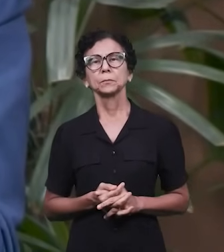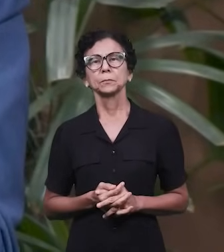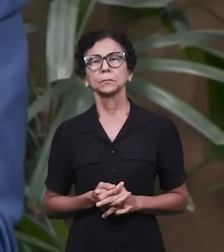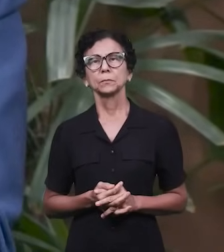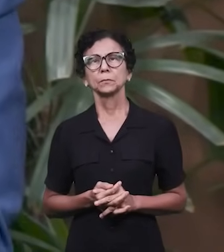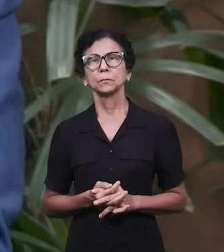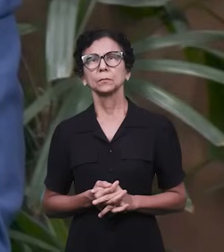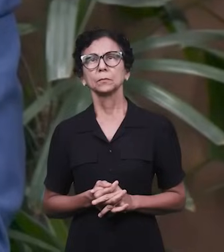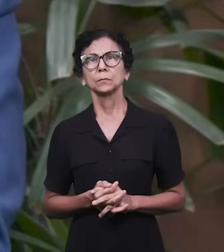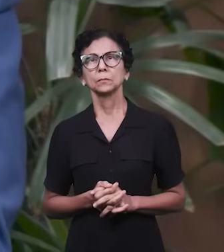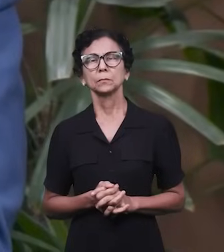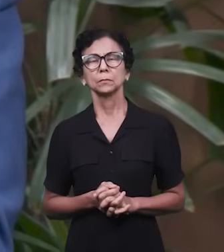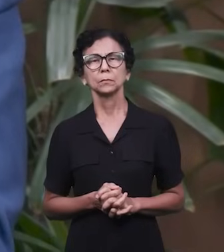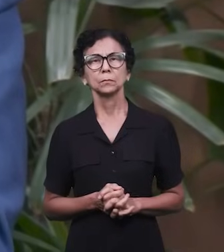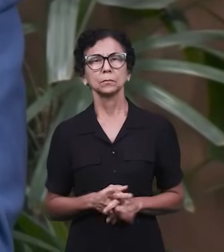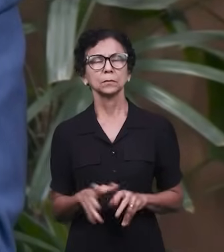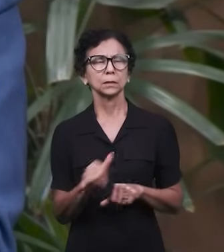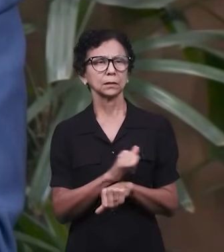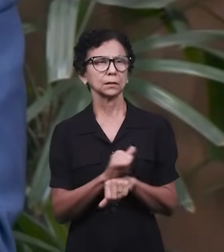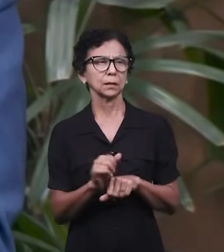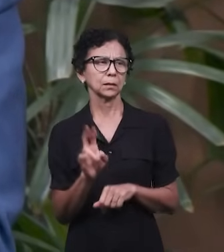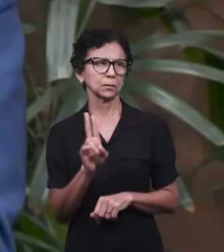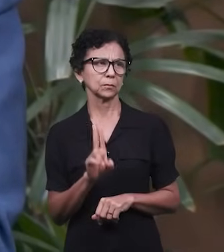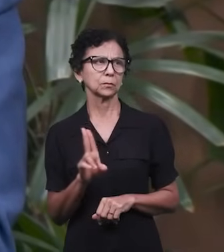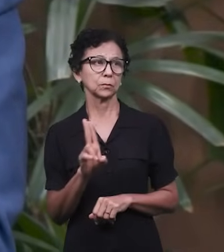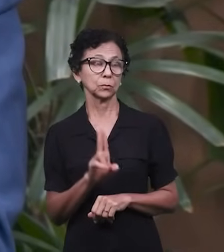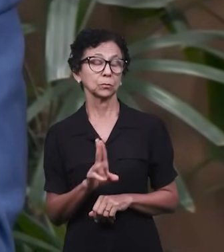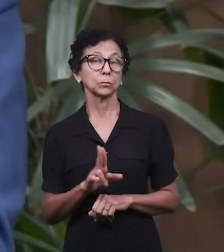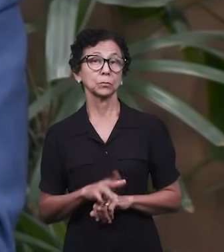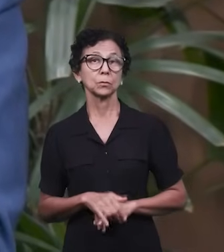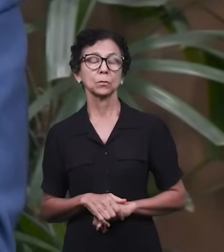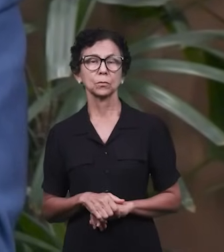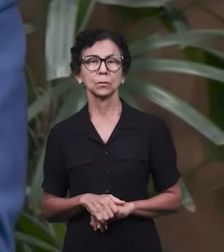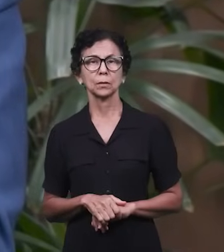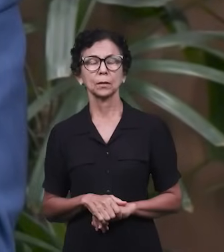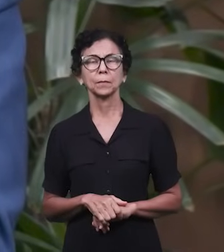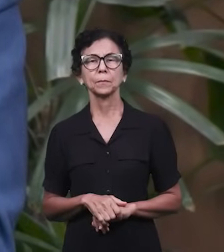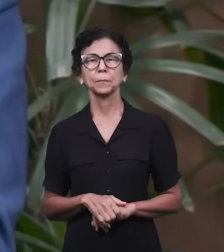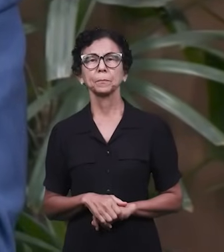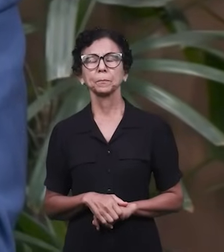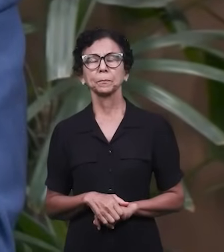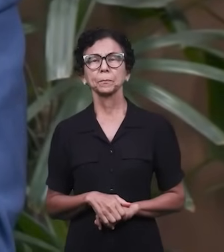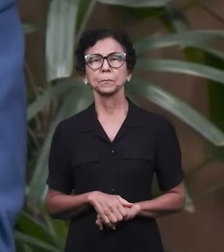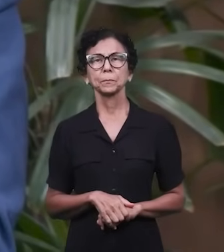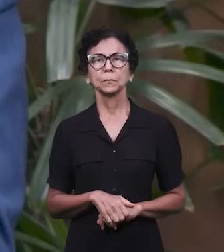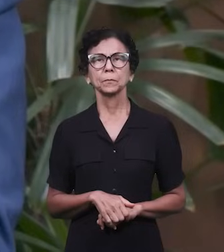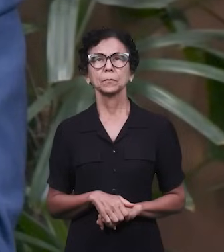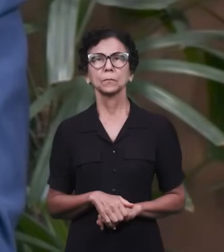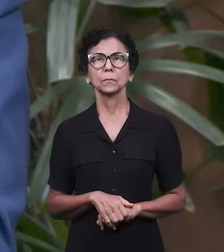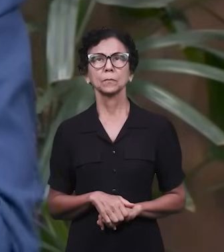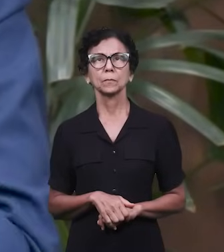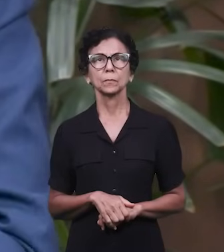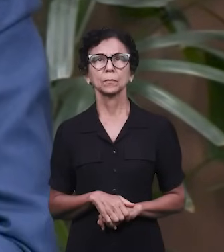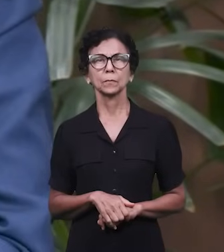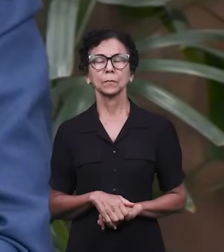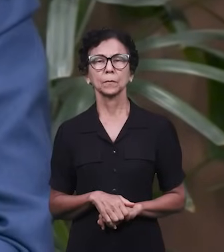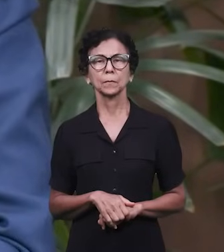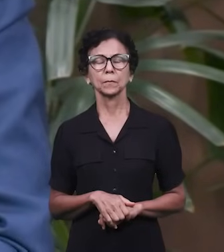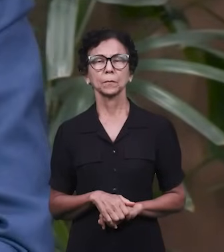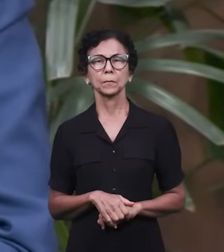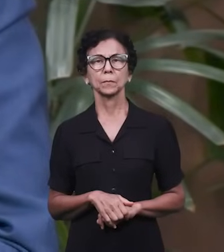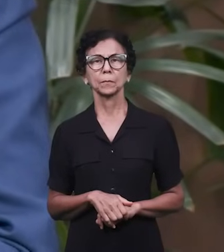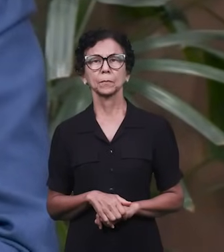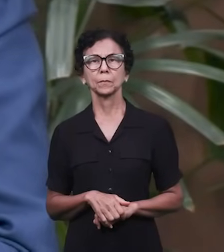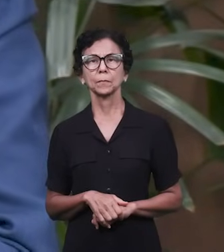aquilo que vocês sempre dizem, né? São cuidados. E quando a influência ela vem de dentro da